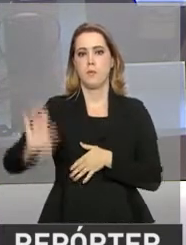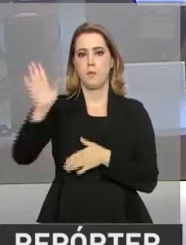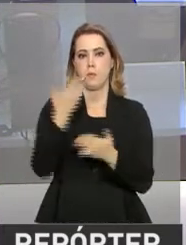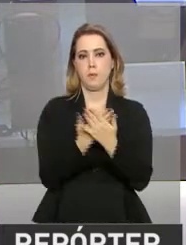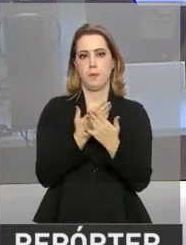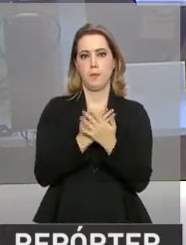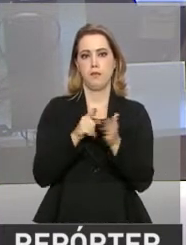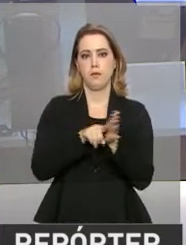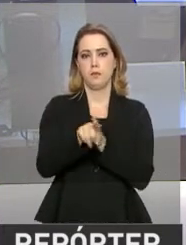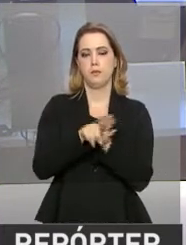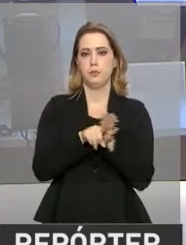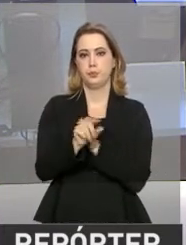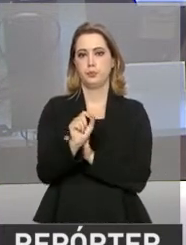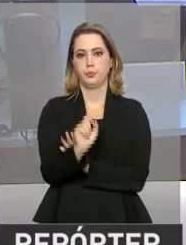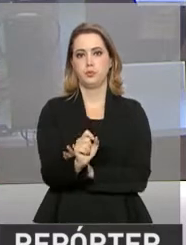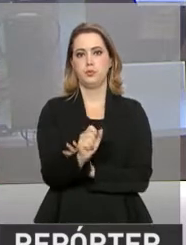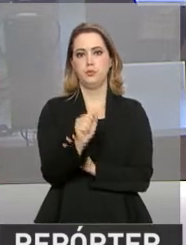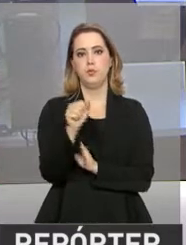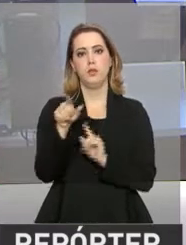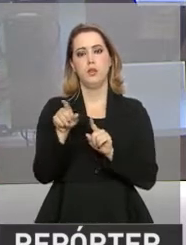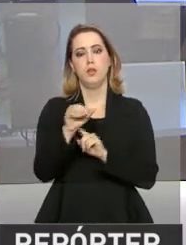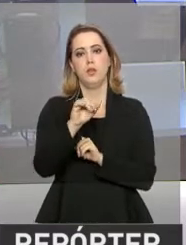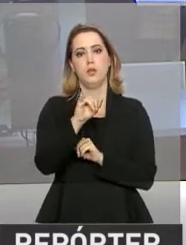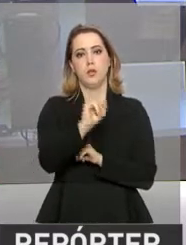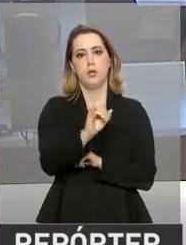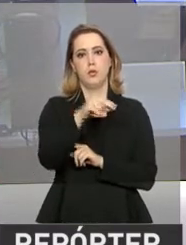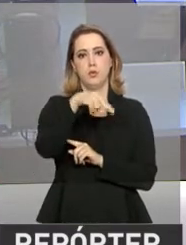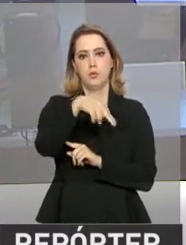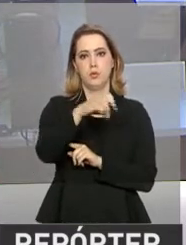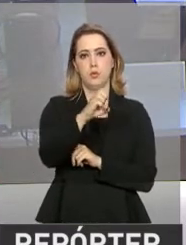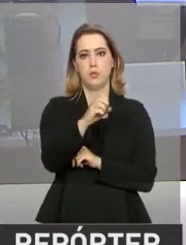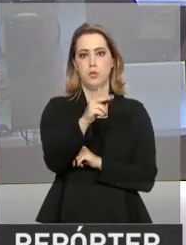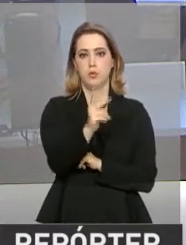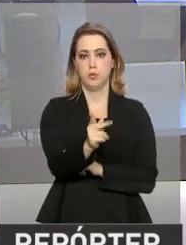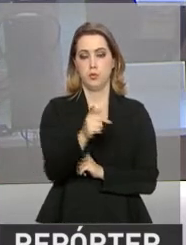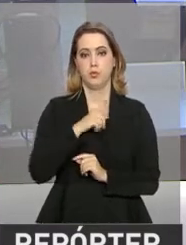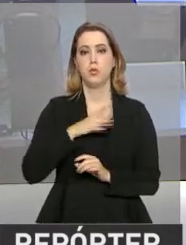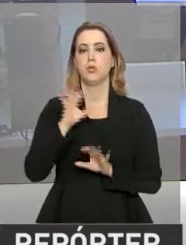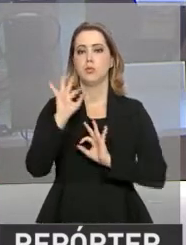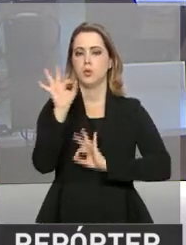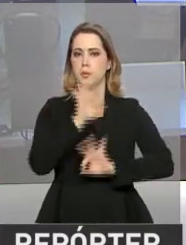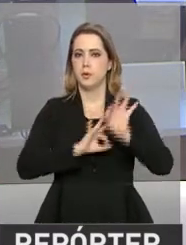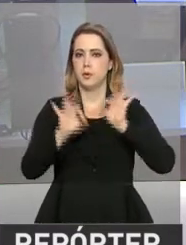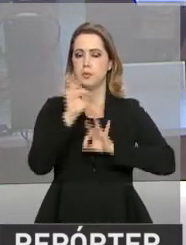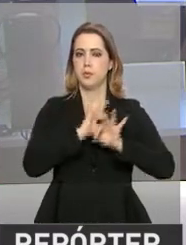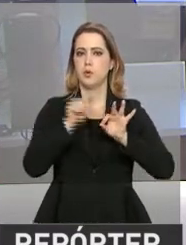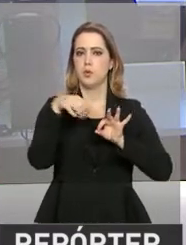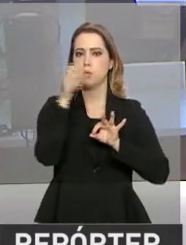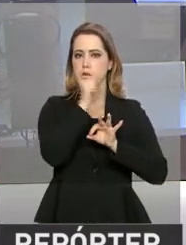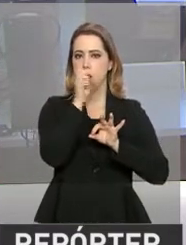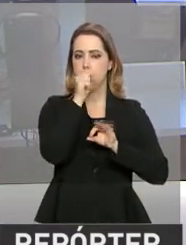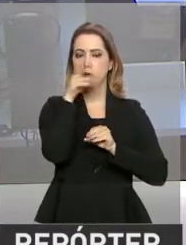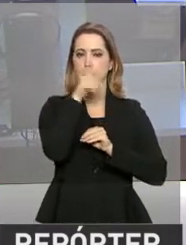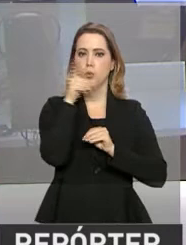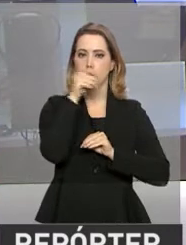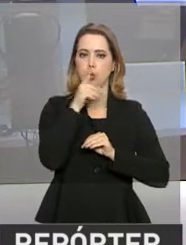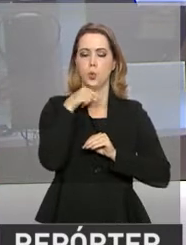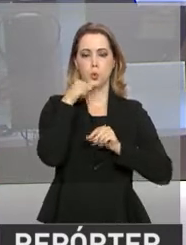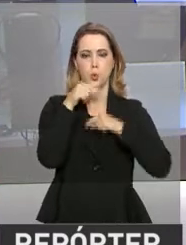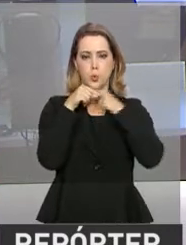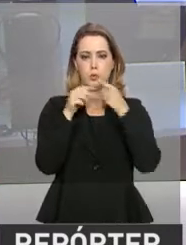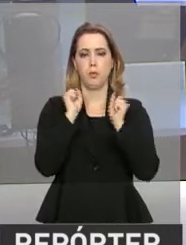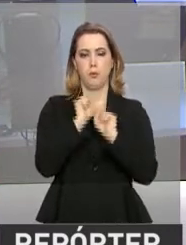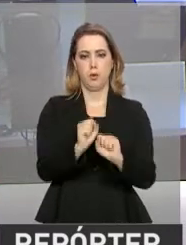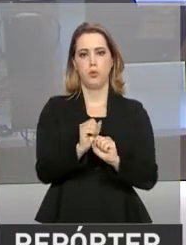estudos e pesquisas educacionais anísio teixeira inep preparou plantões de atendimento também neste fim de semana e no feriado de 2 de novembro